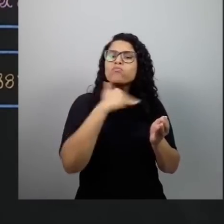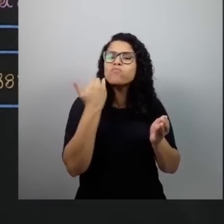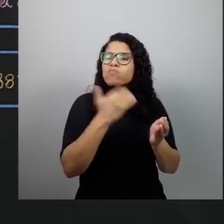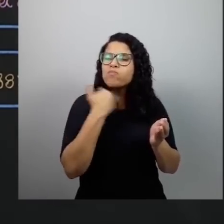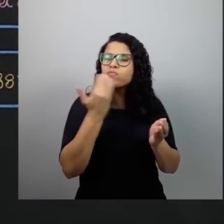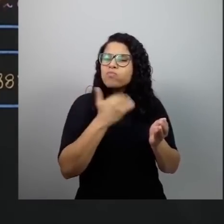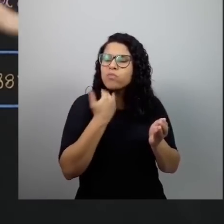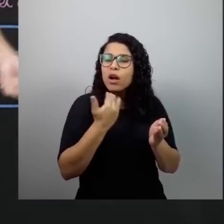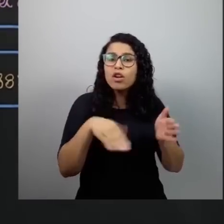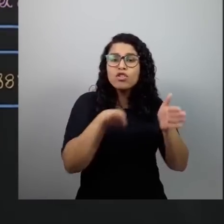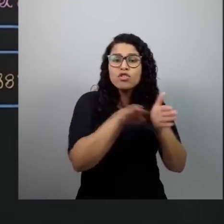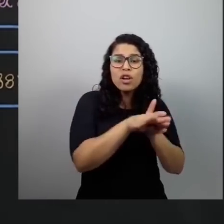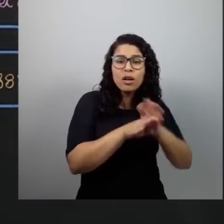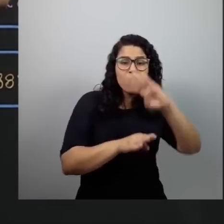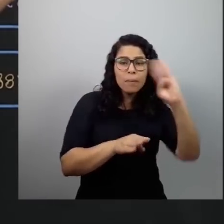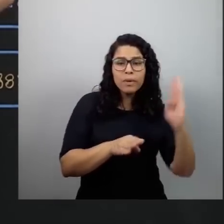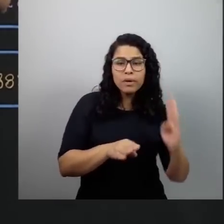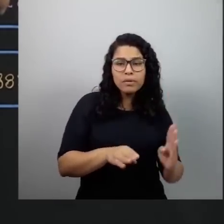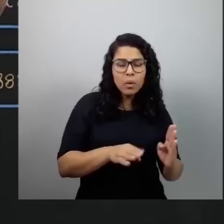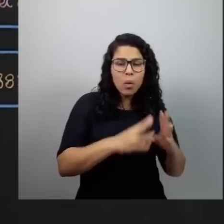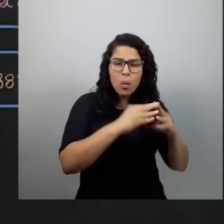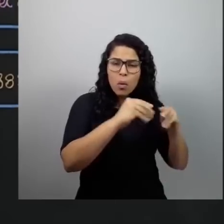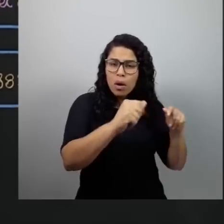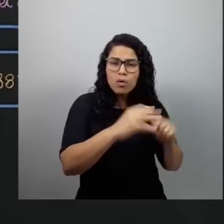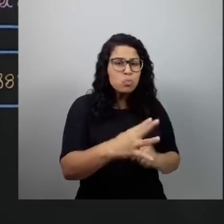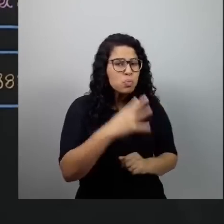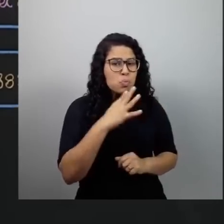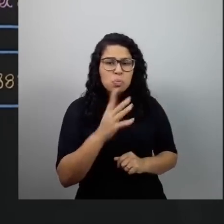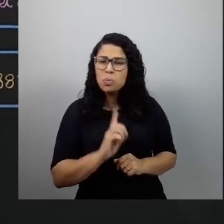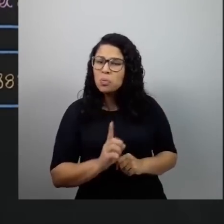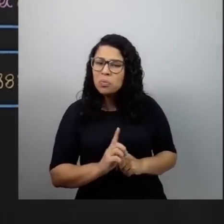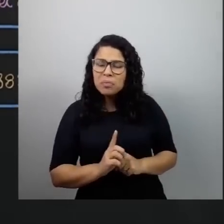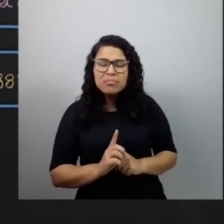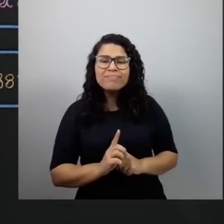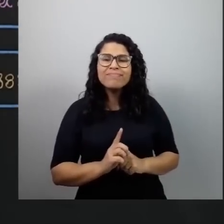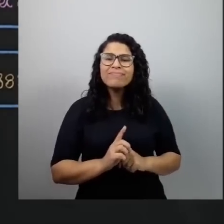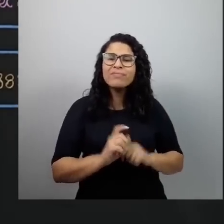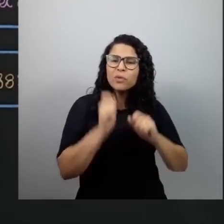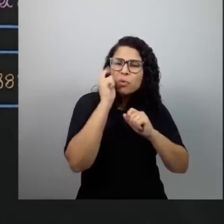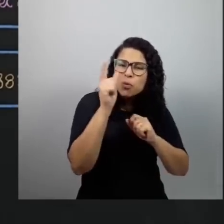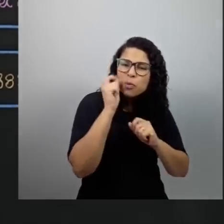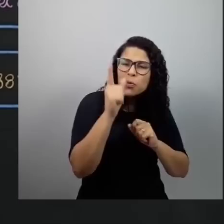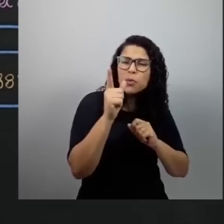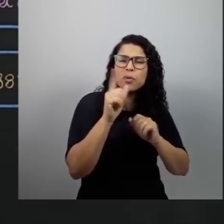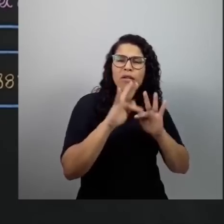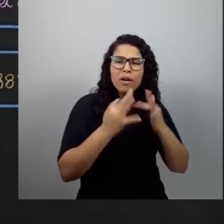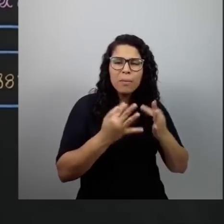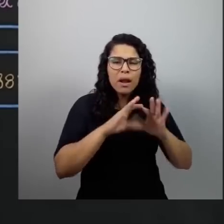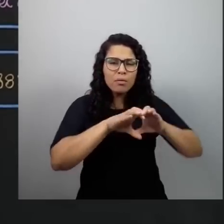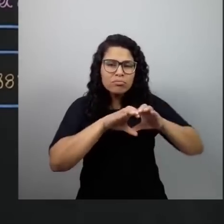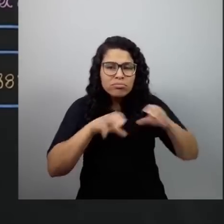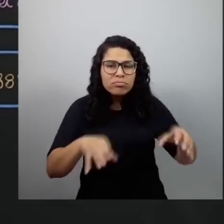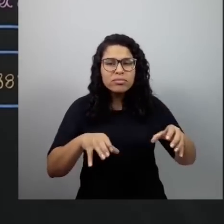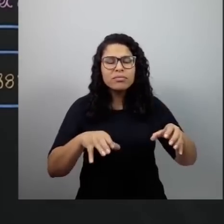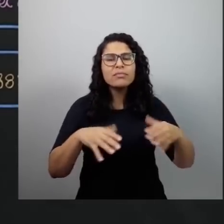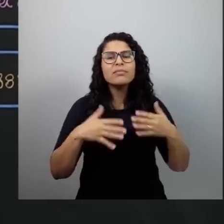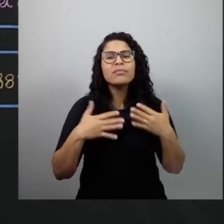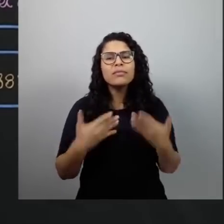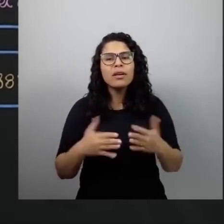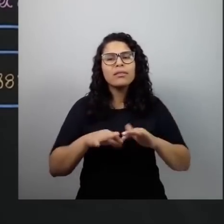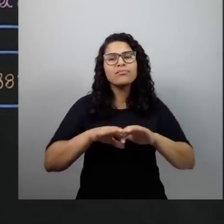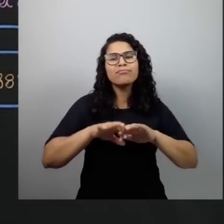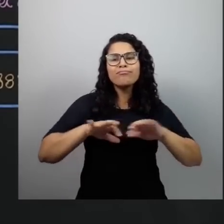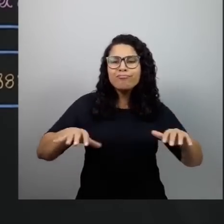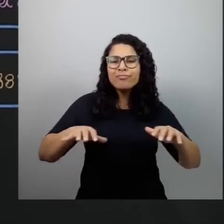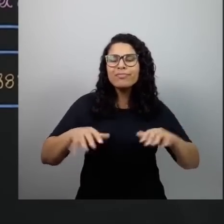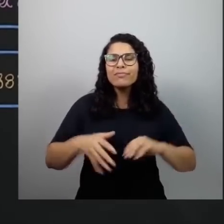no Brasil, uma terra desconhecida, separada de seus familiares e de sua cultura, com esse nome de diáspora, né? Que tem a ver com